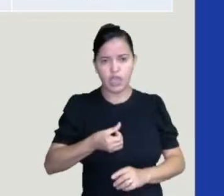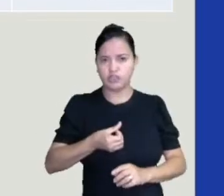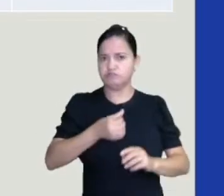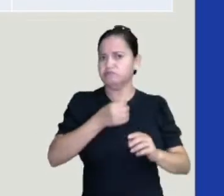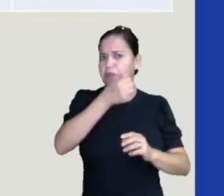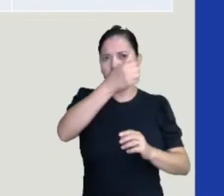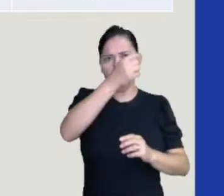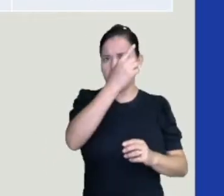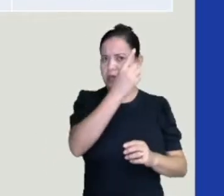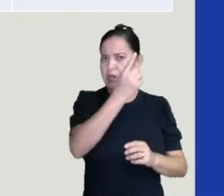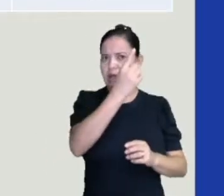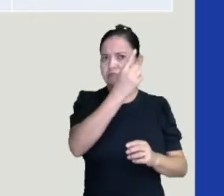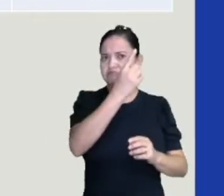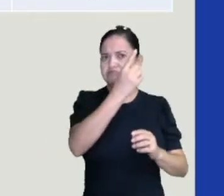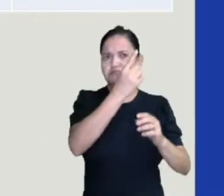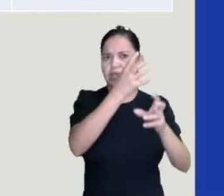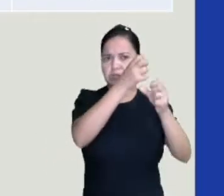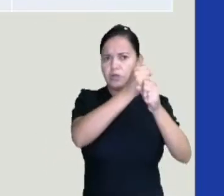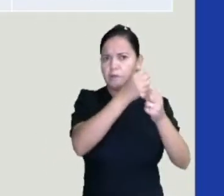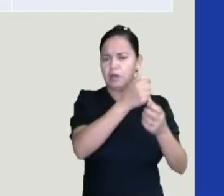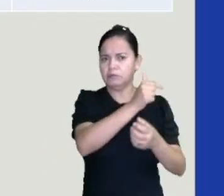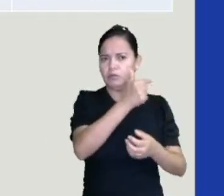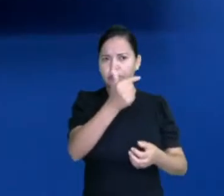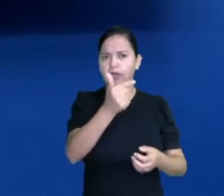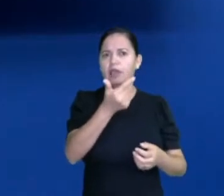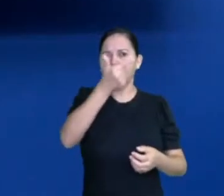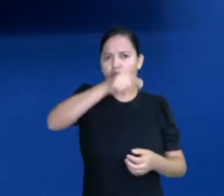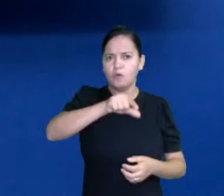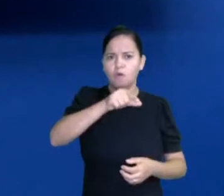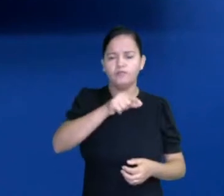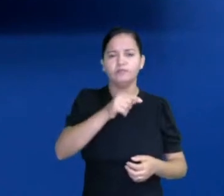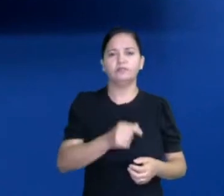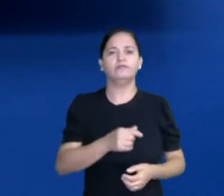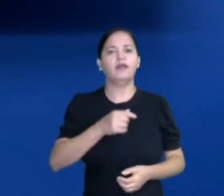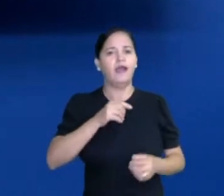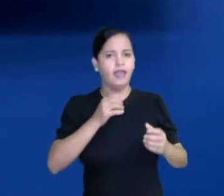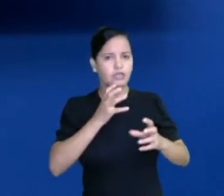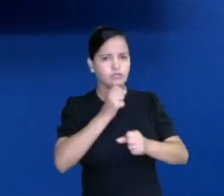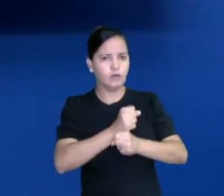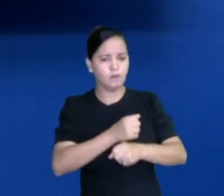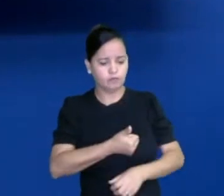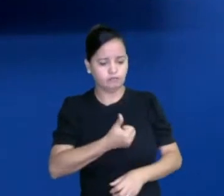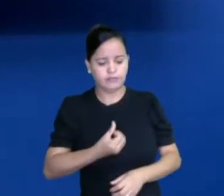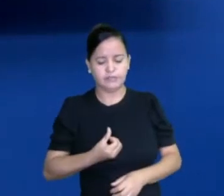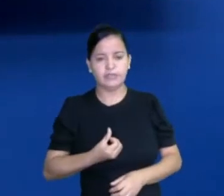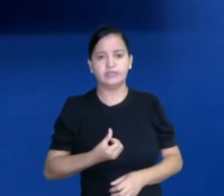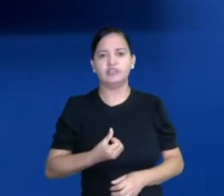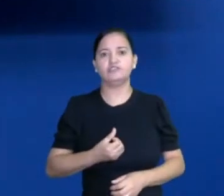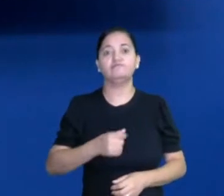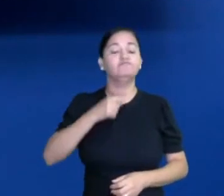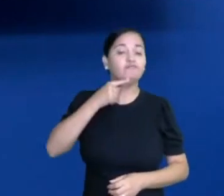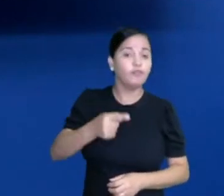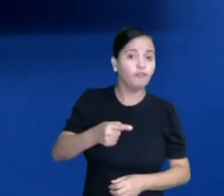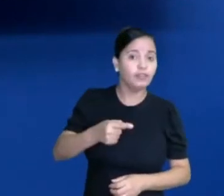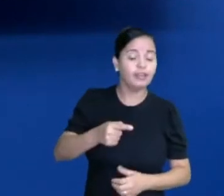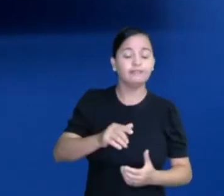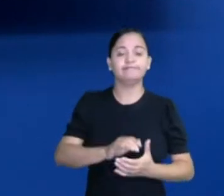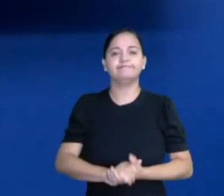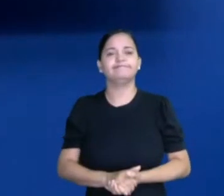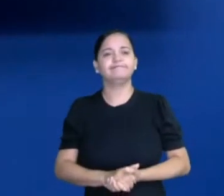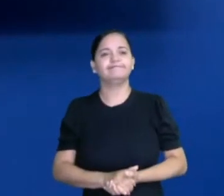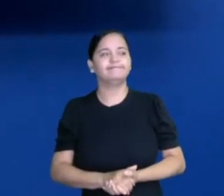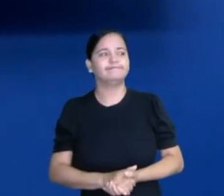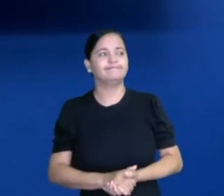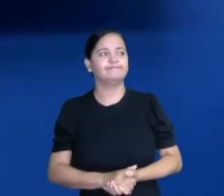quem somar, vou repeti-la. Ok? Então, eu fiquei com 16. Dúvidas? Vamos para a